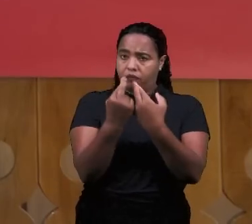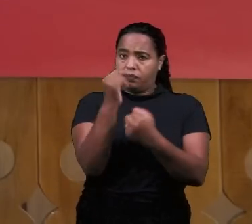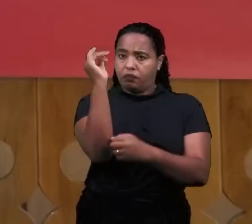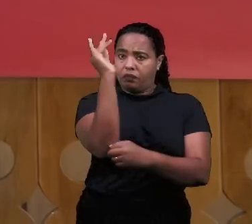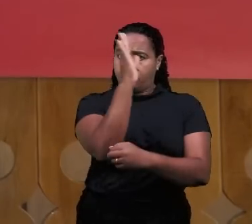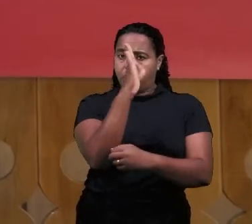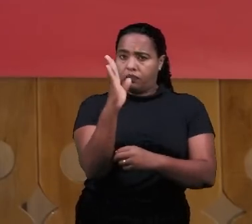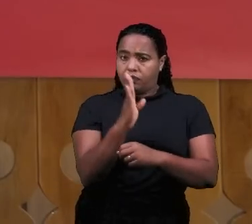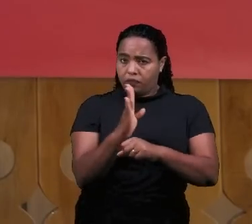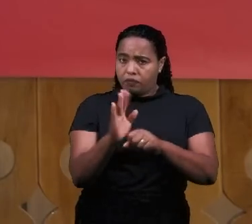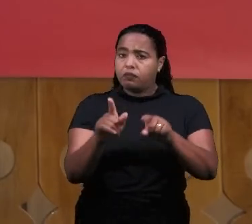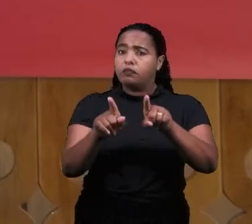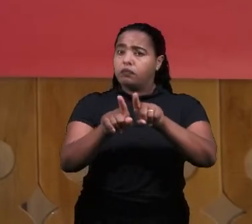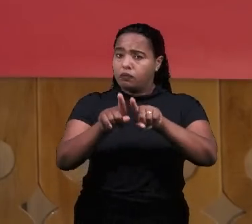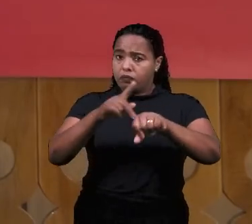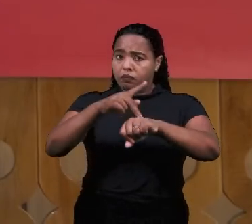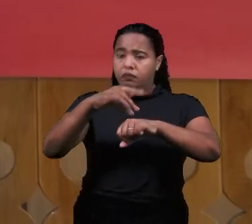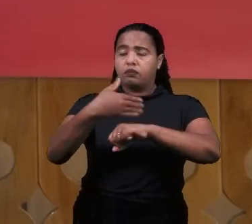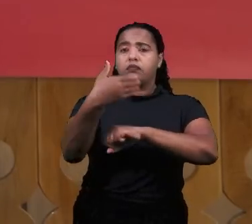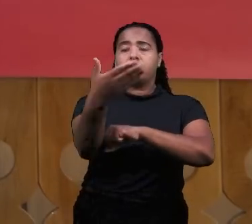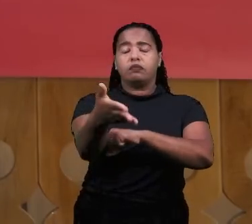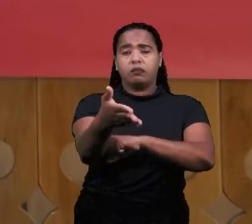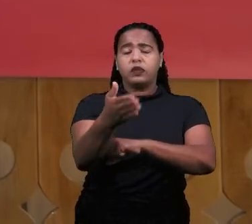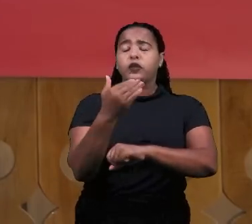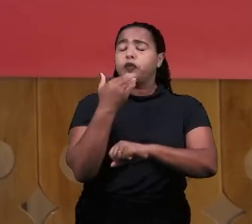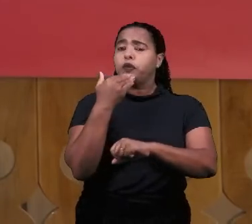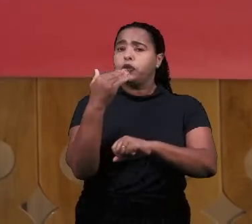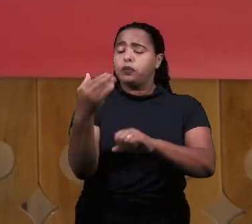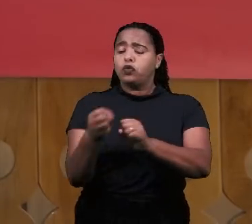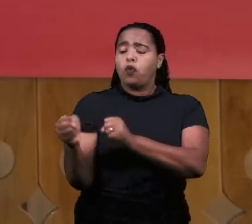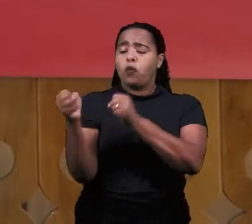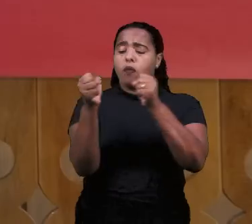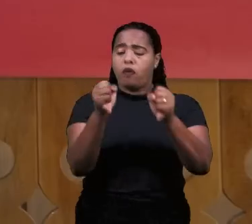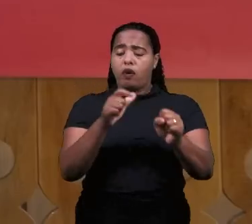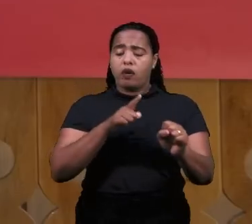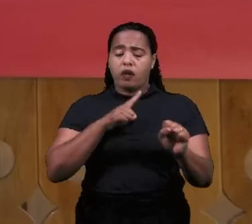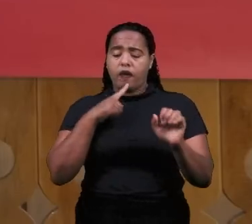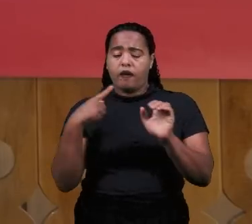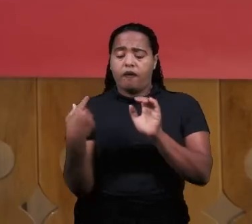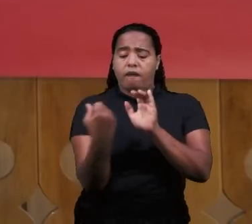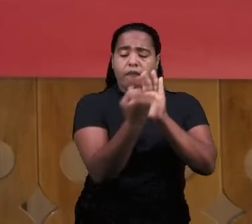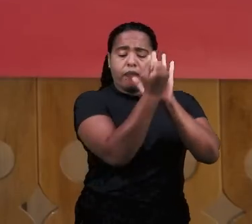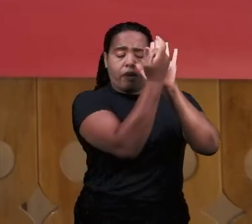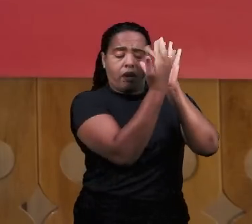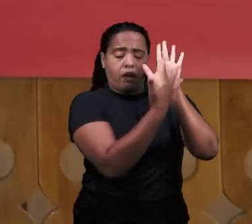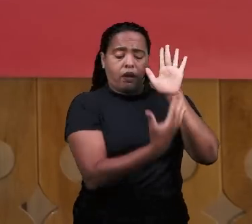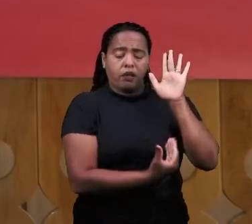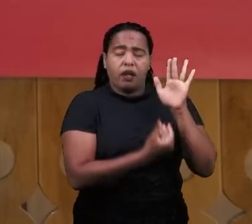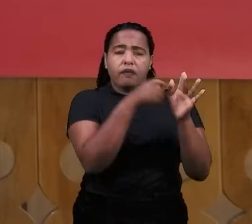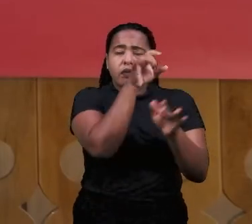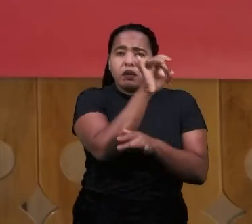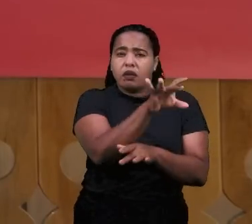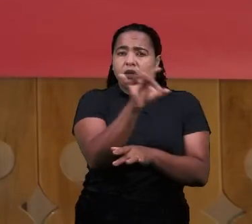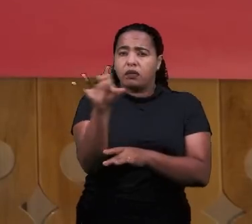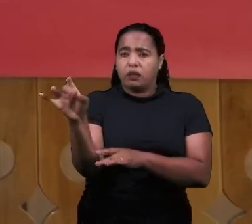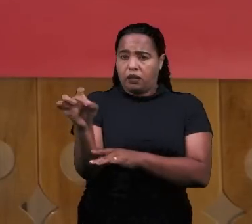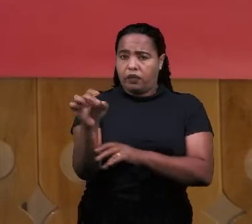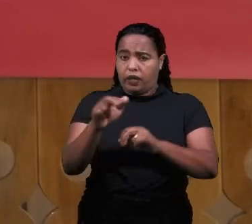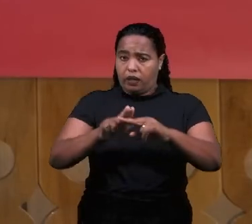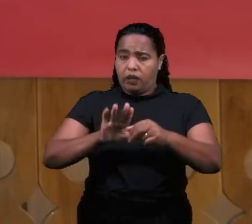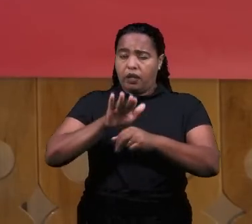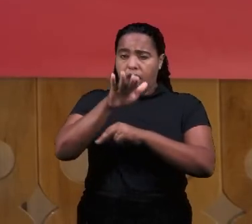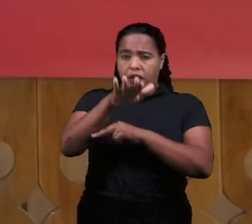exterior. Derrama o poder deste sangue sobre cada uma, e que haja uma grande bênção nesta